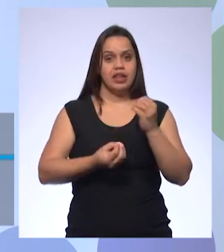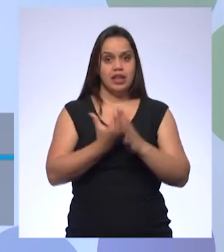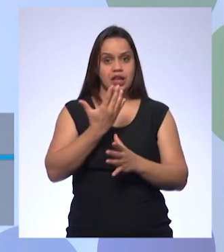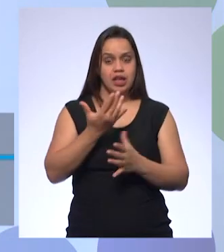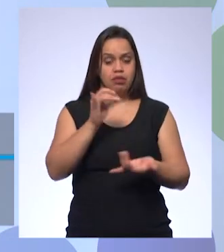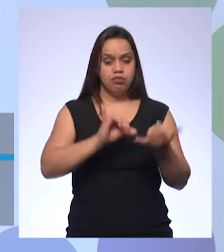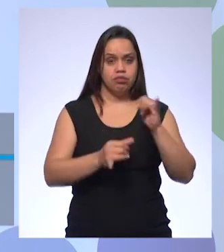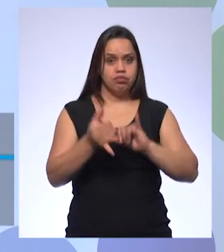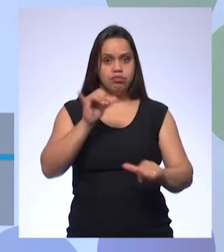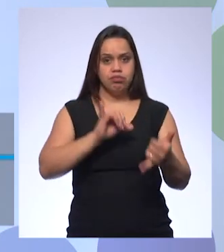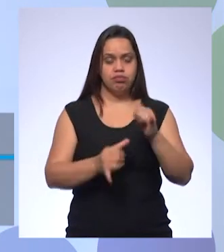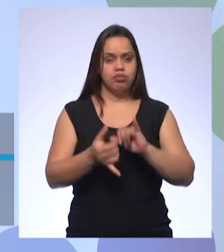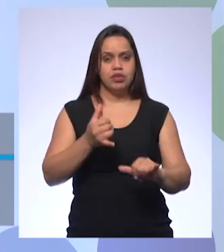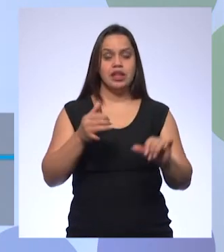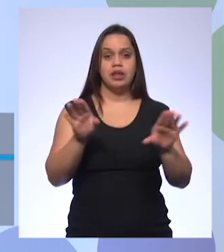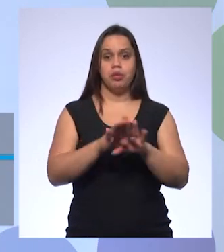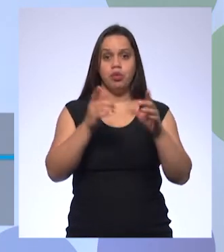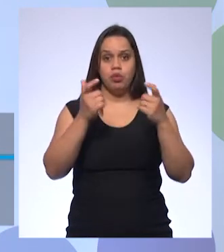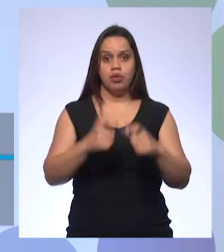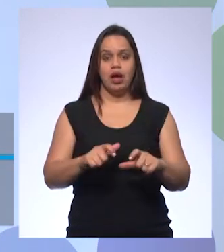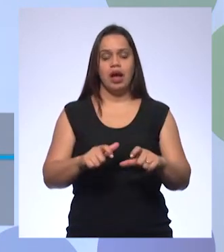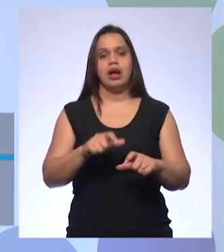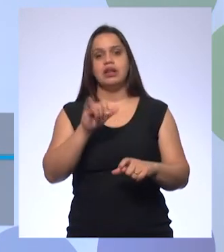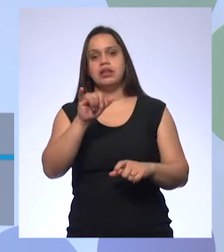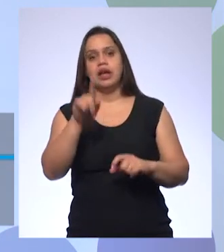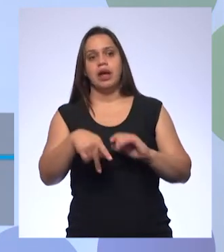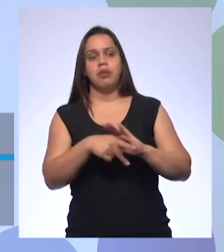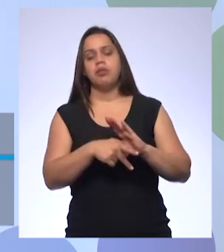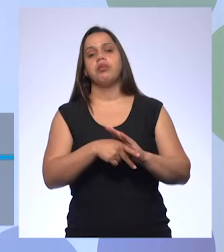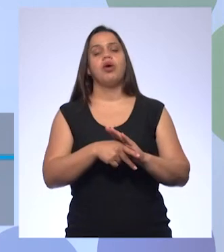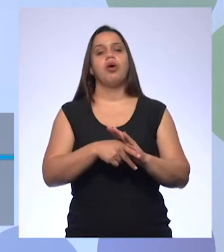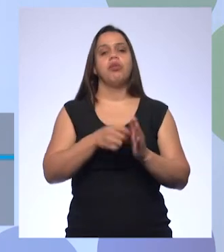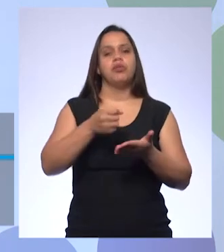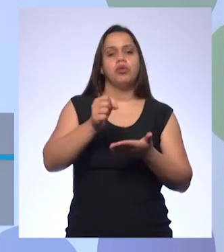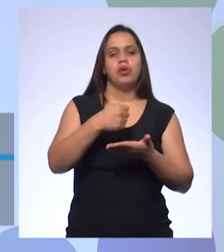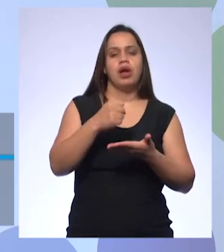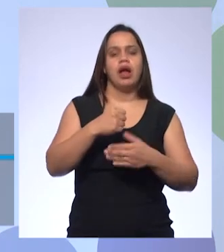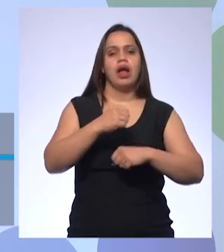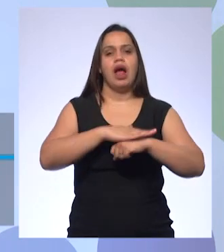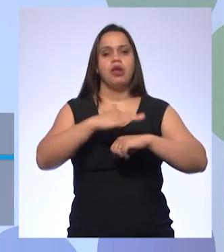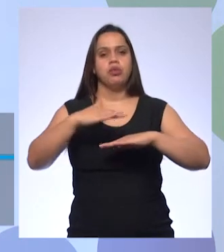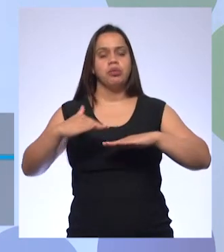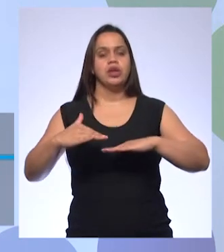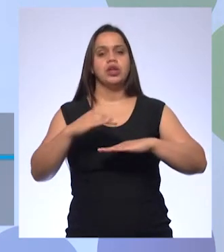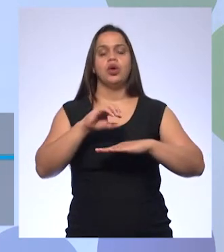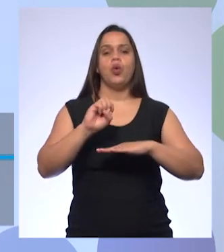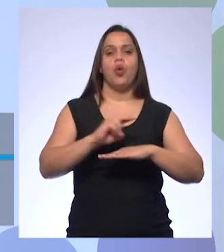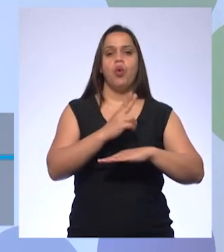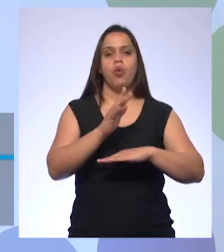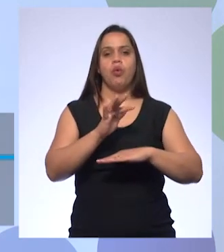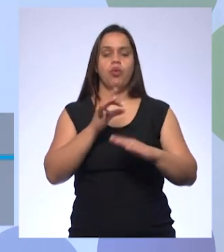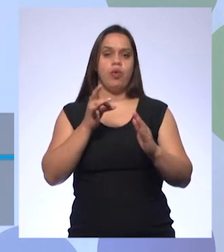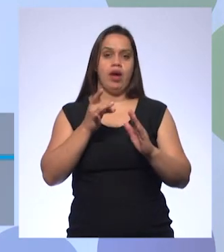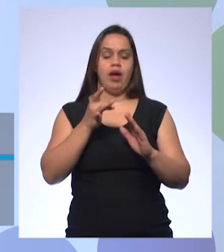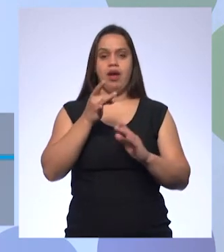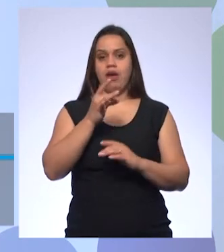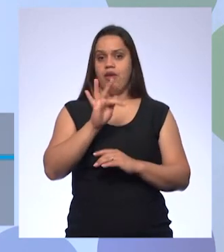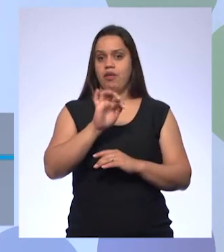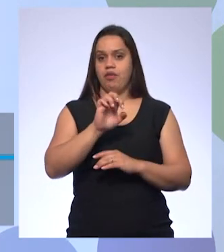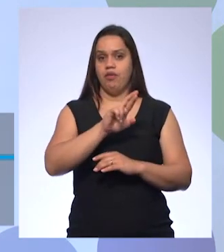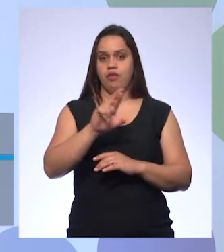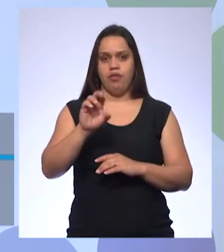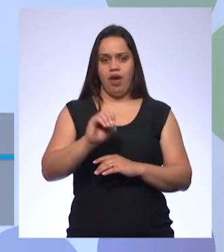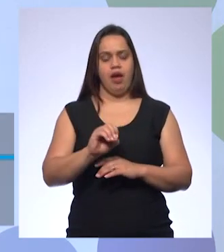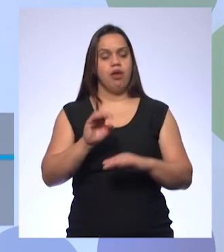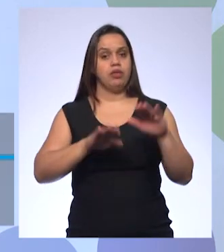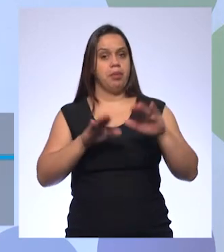você requenta também pode dar problema. Se é uma caneca de alumínio, se é de ferro, enfim, pode fazer mal. Pode não, geralmente